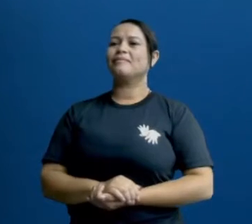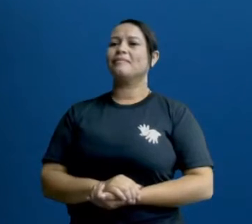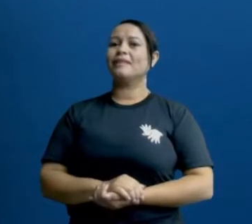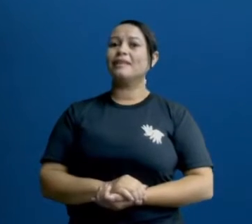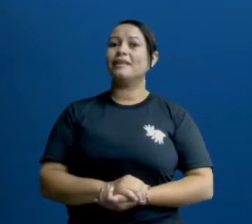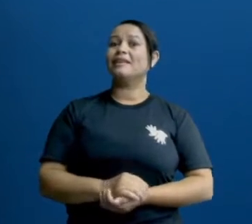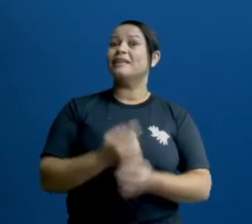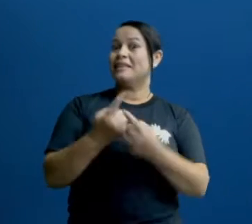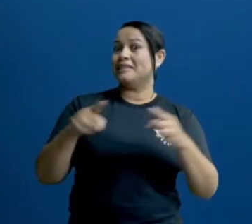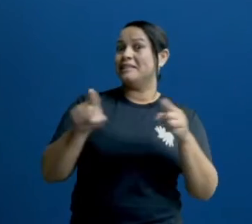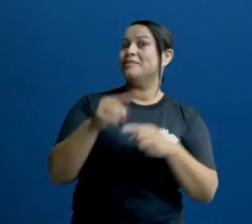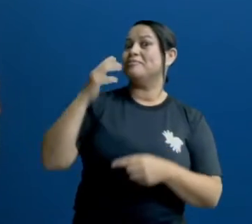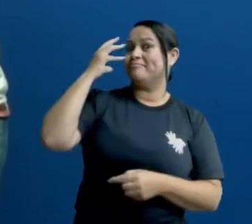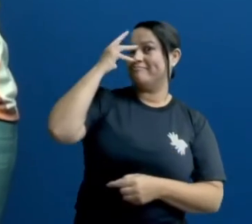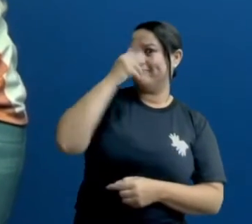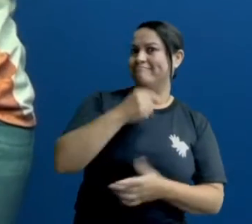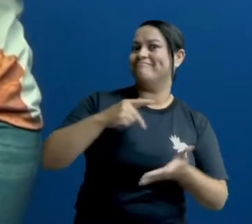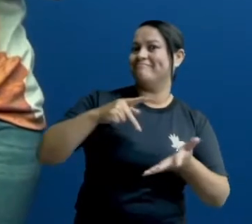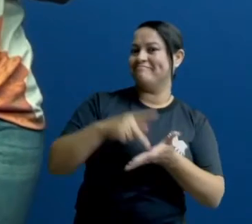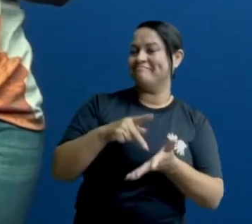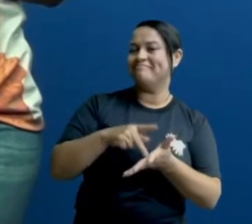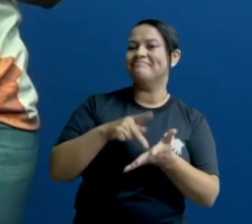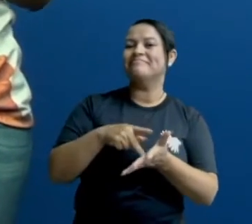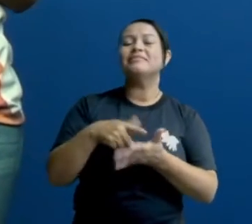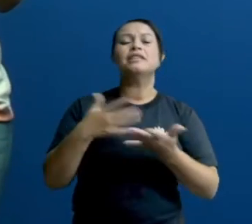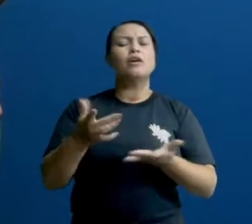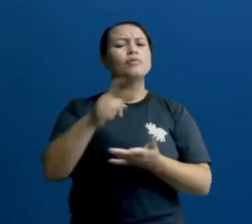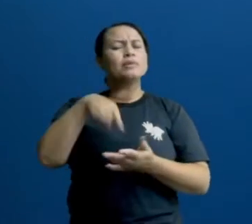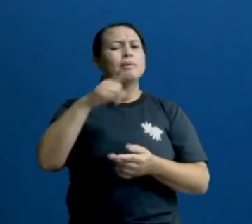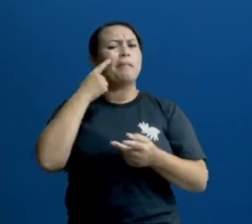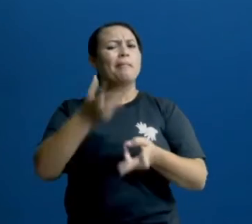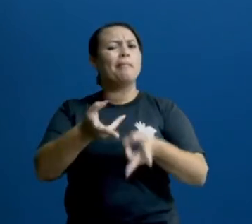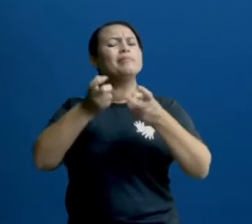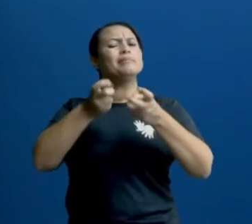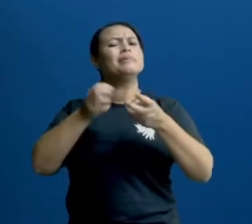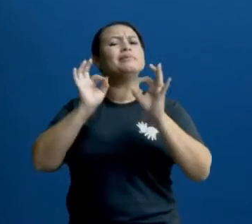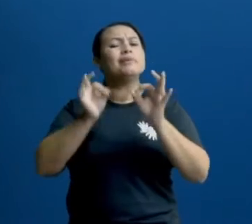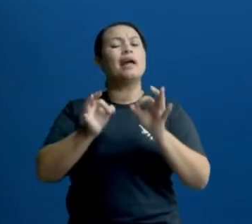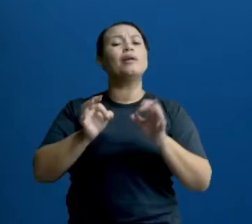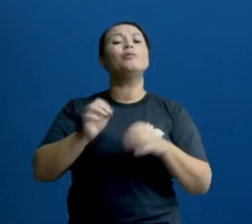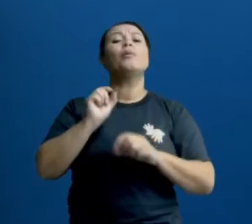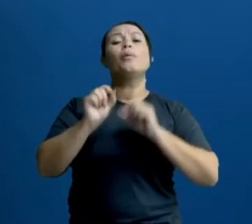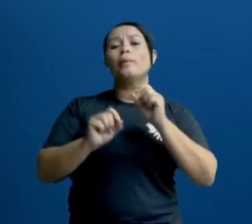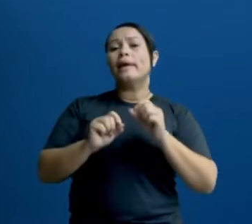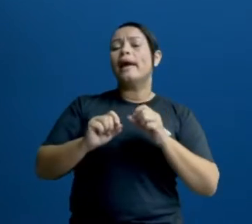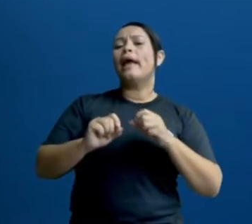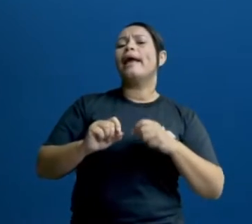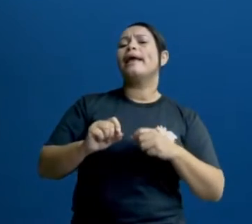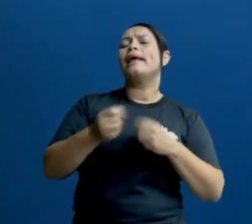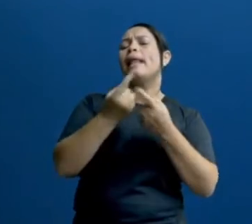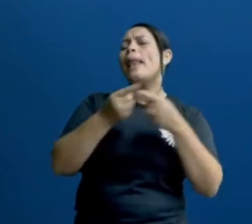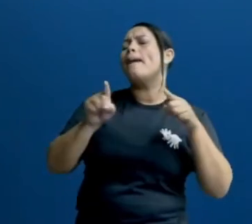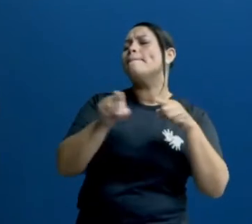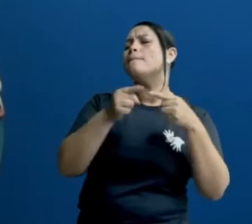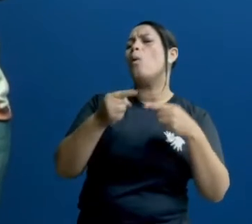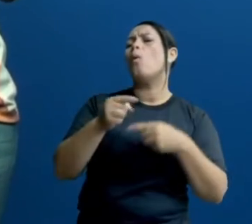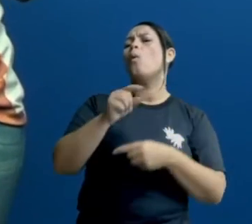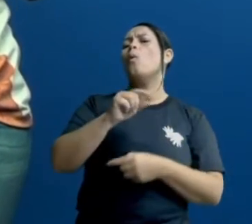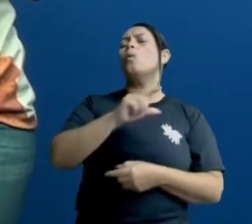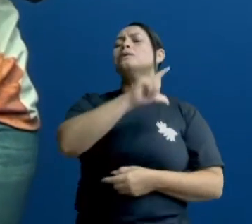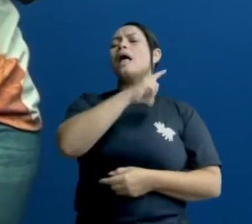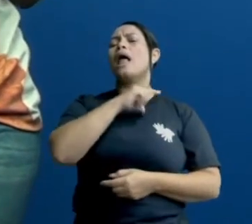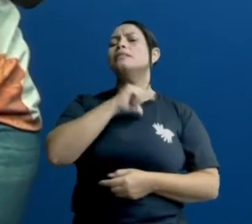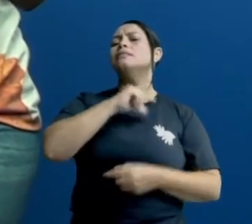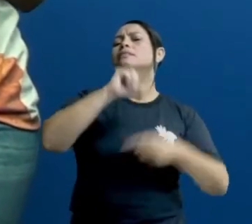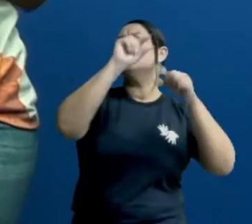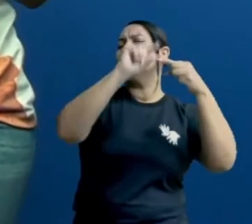Que hino bonito, né, galerinha? Vocês devem ter percebido, certo, na letra do hino, que ele traz alguns